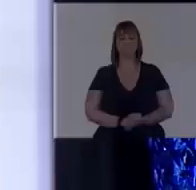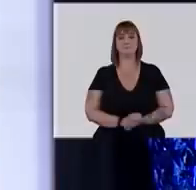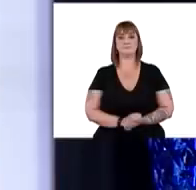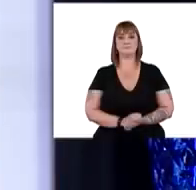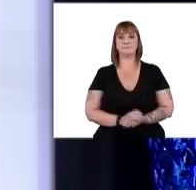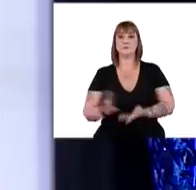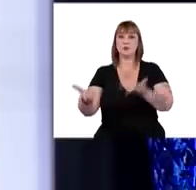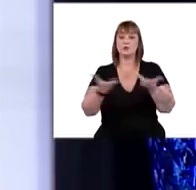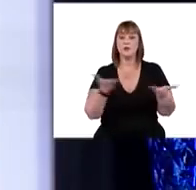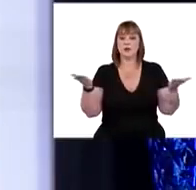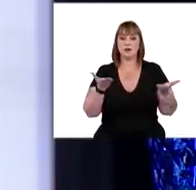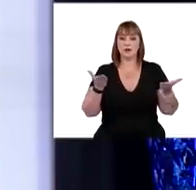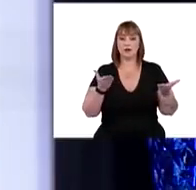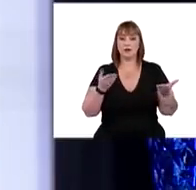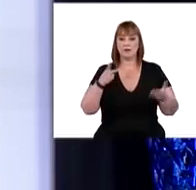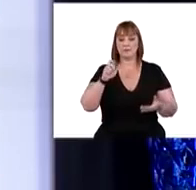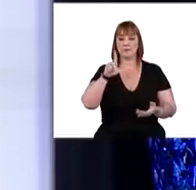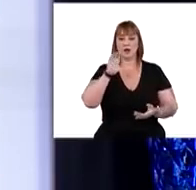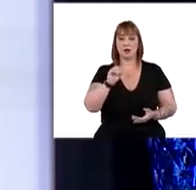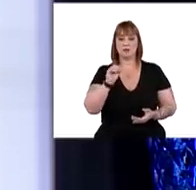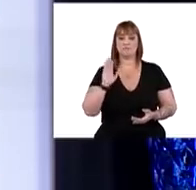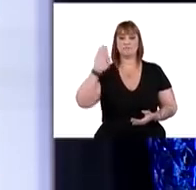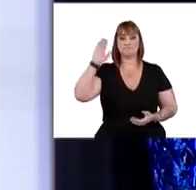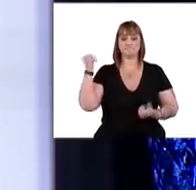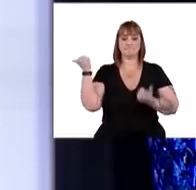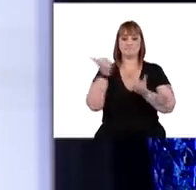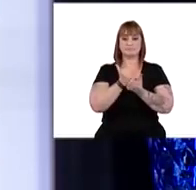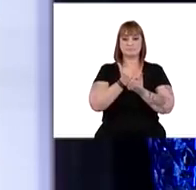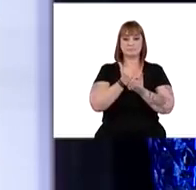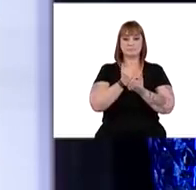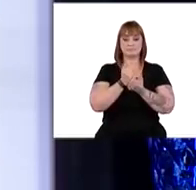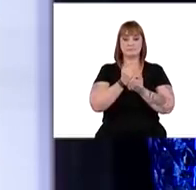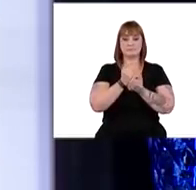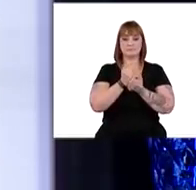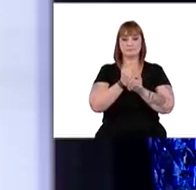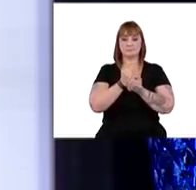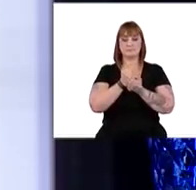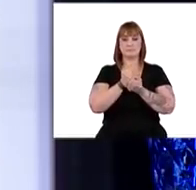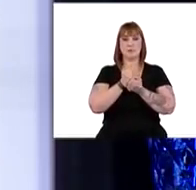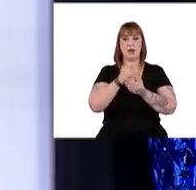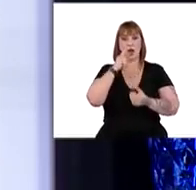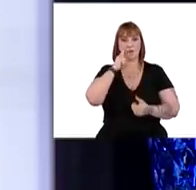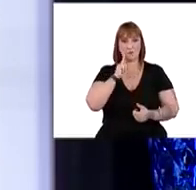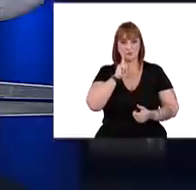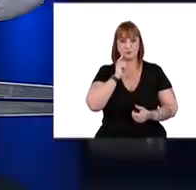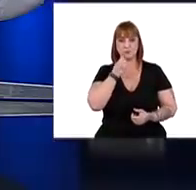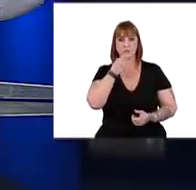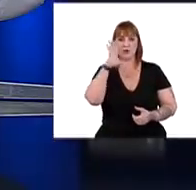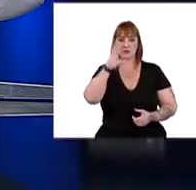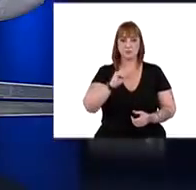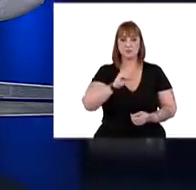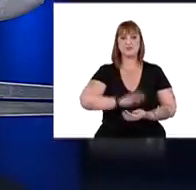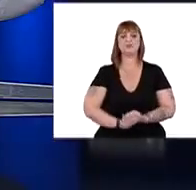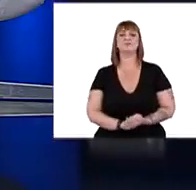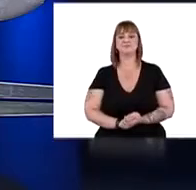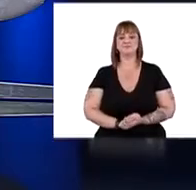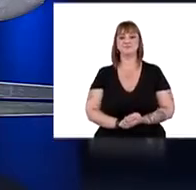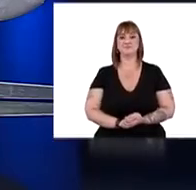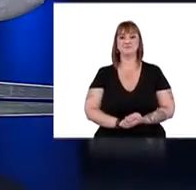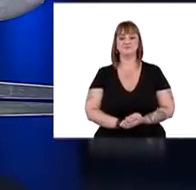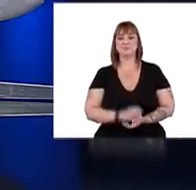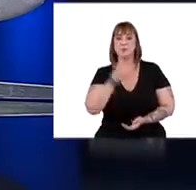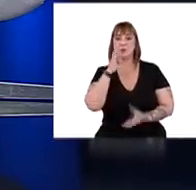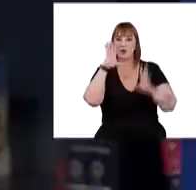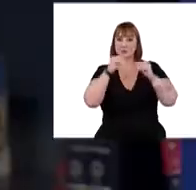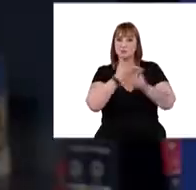Nosso convidado agora é Paulo Rabelo de Castro, candidato a vice na chapa com Álvaro Dias, do PSC. Candidato, boa noite. Boa